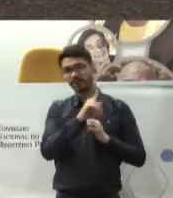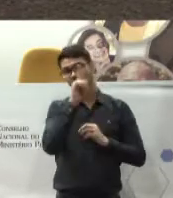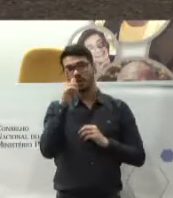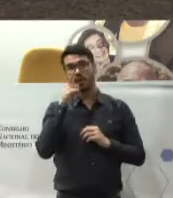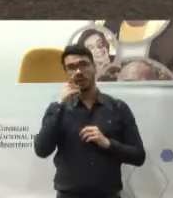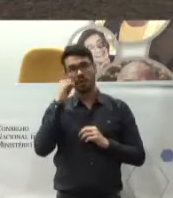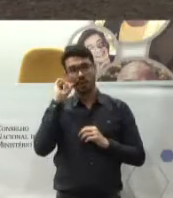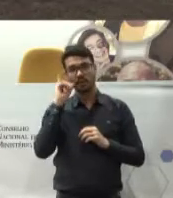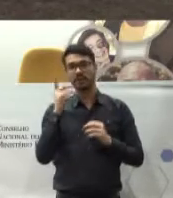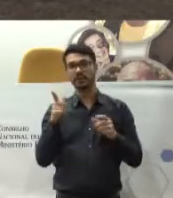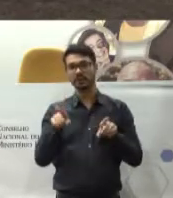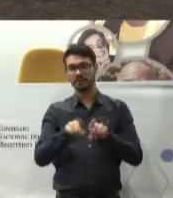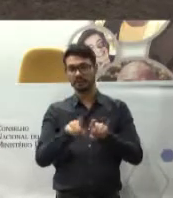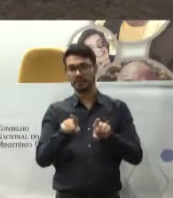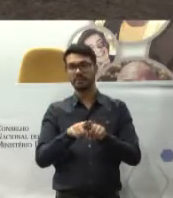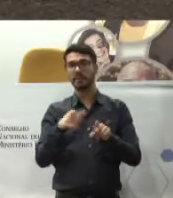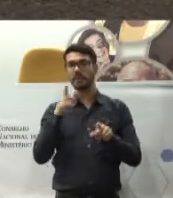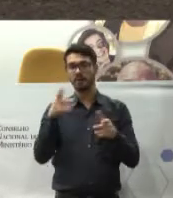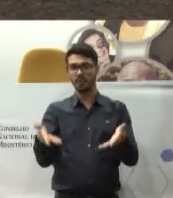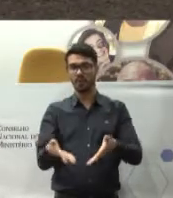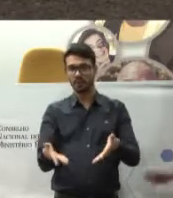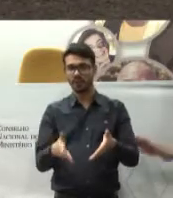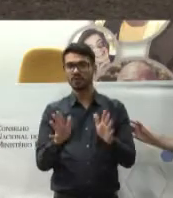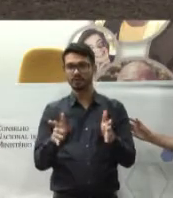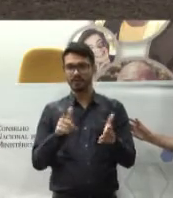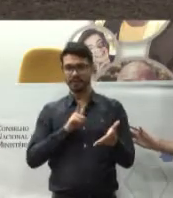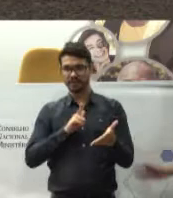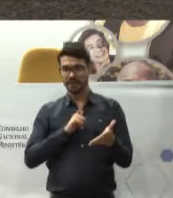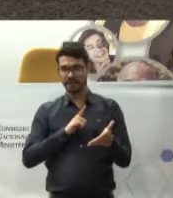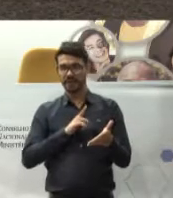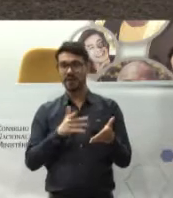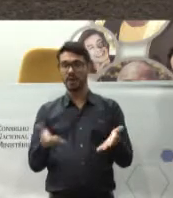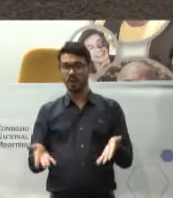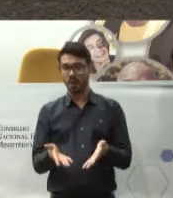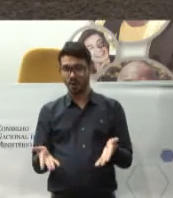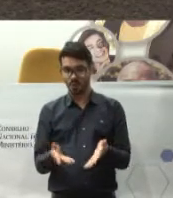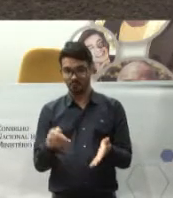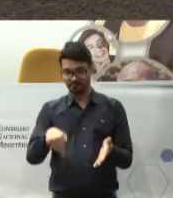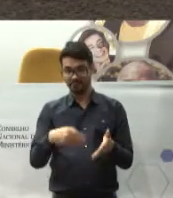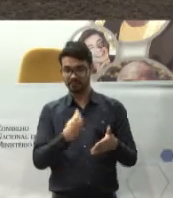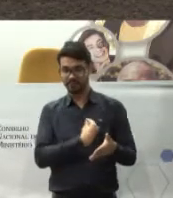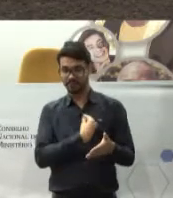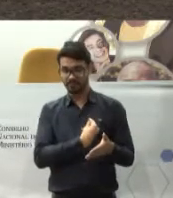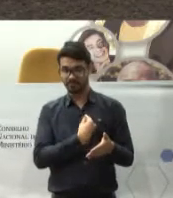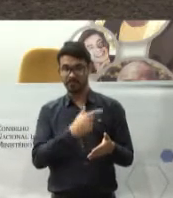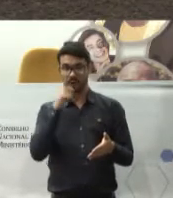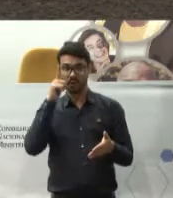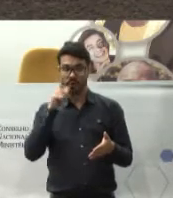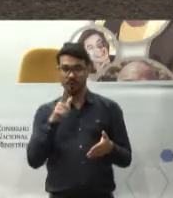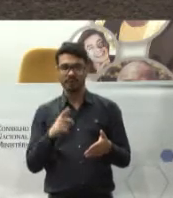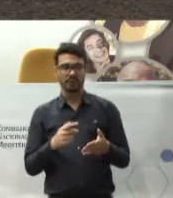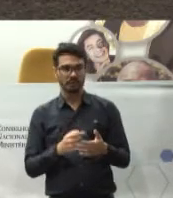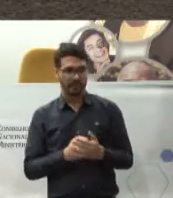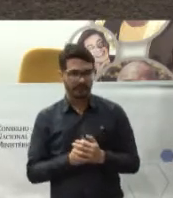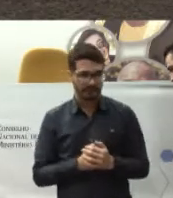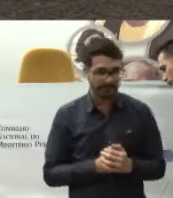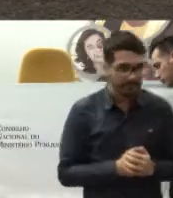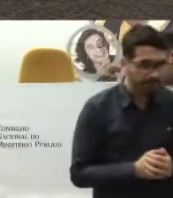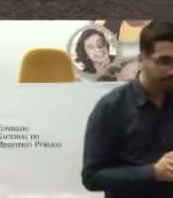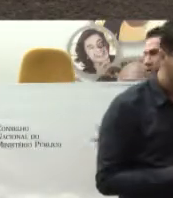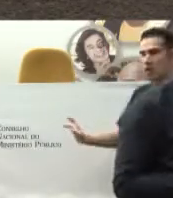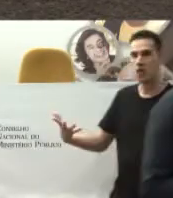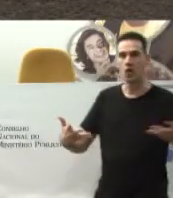estarão hoje, a dizer da judicialização existente. Pois eu estou aqui a tentar dizer-lhes duas linhas sobre